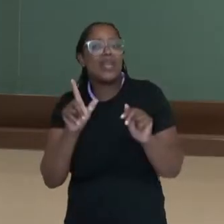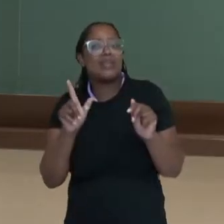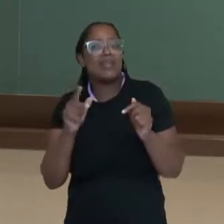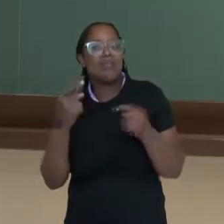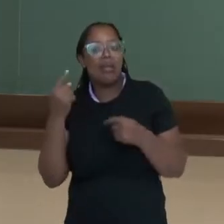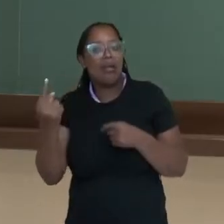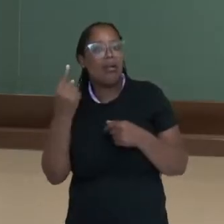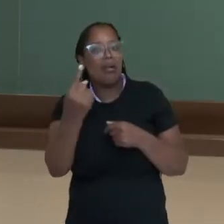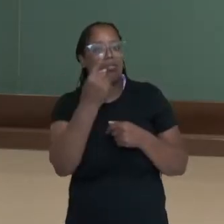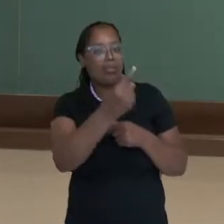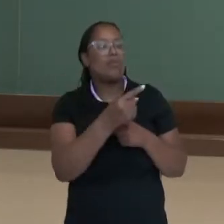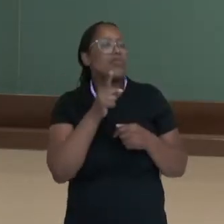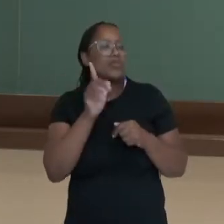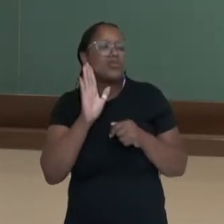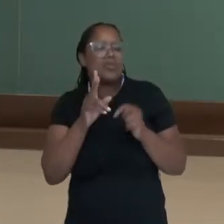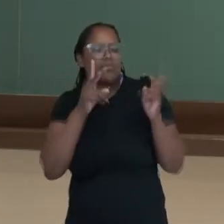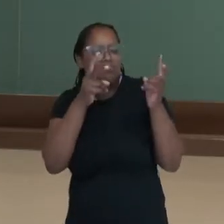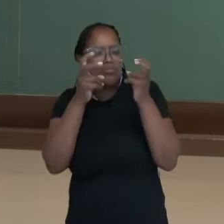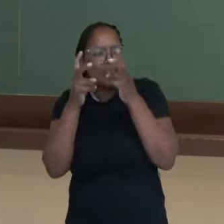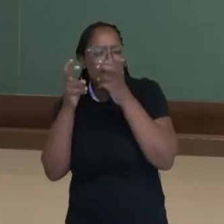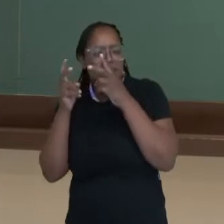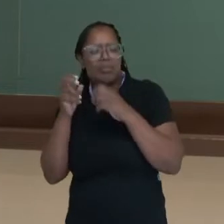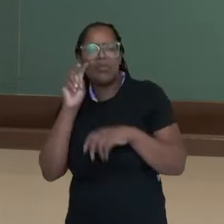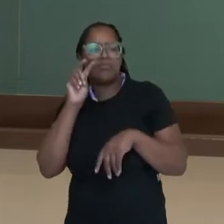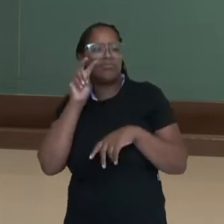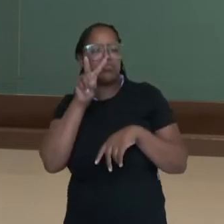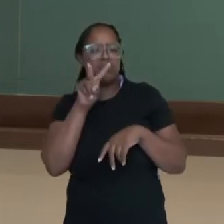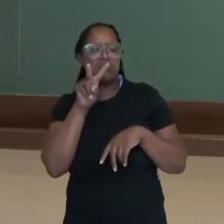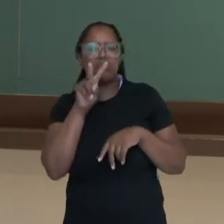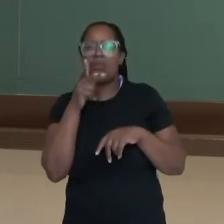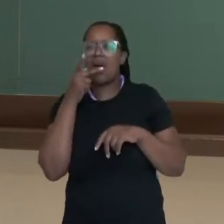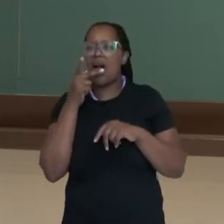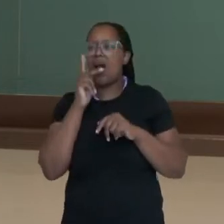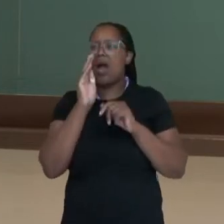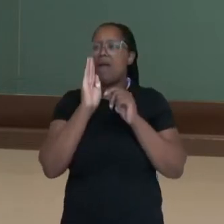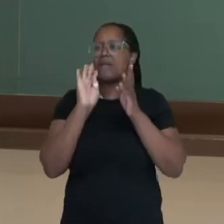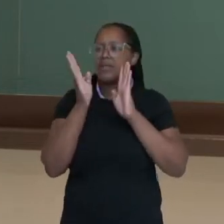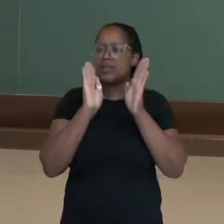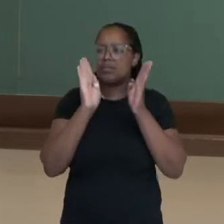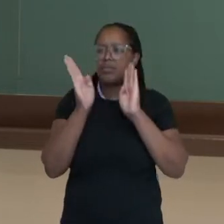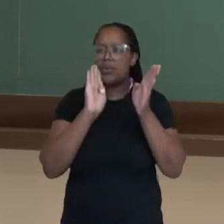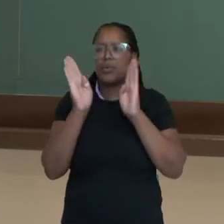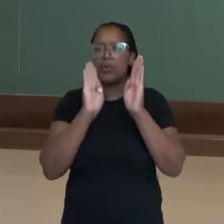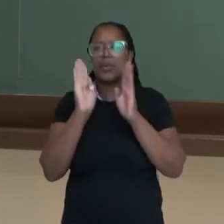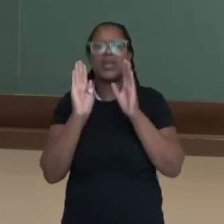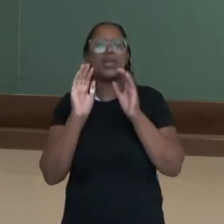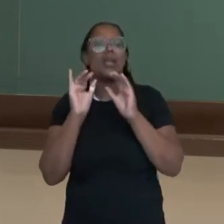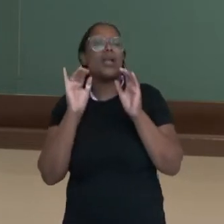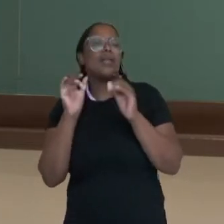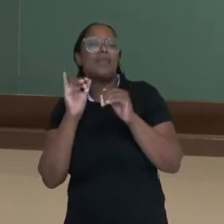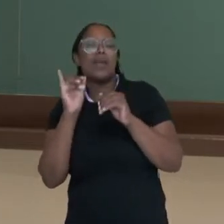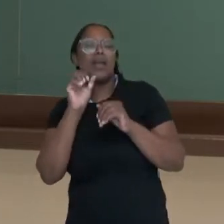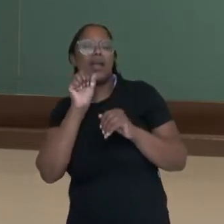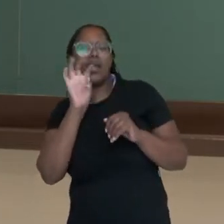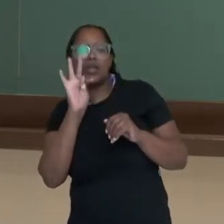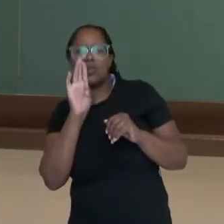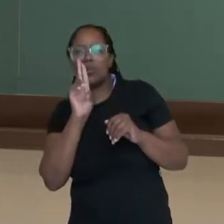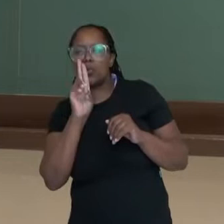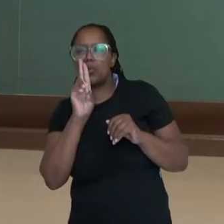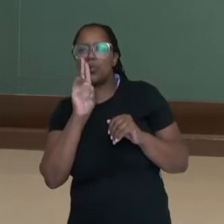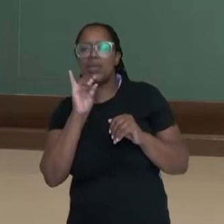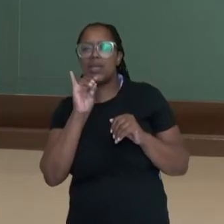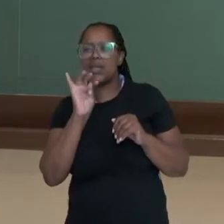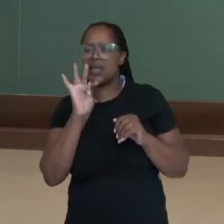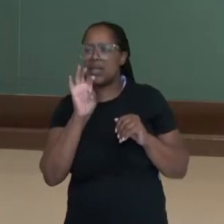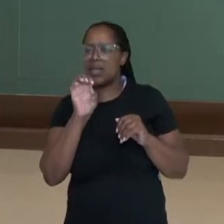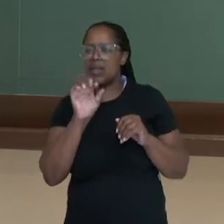bateu o olho, se olhar, professora, Facebook, Instagram, Twitter, YouTube, né? E